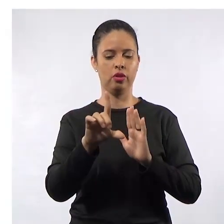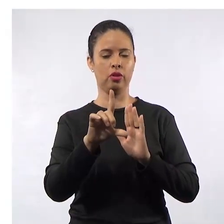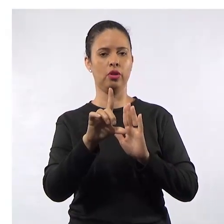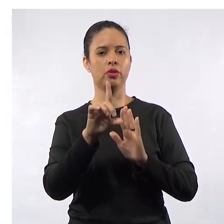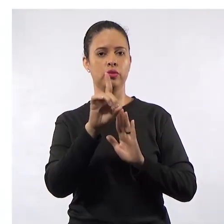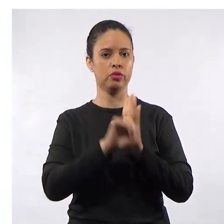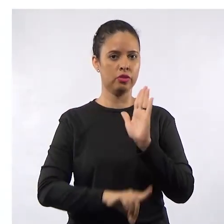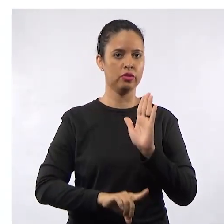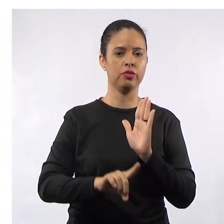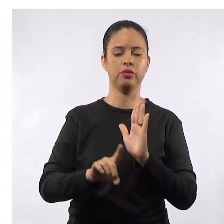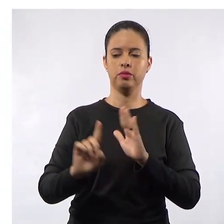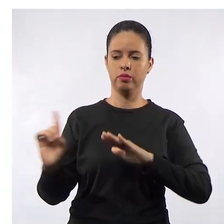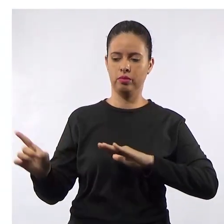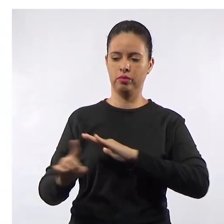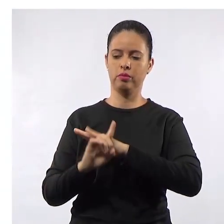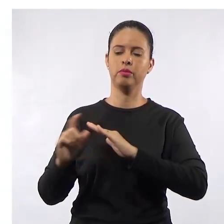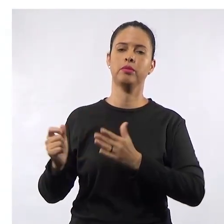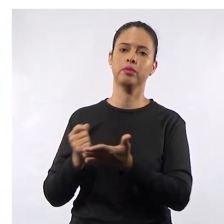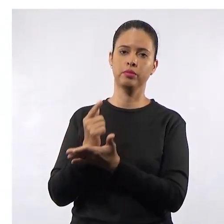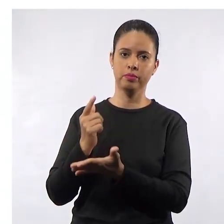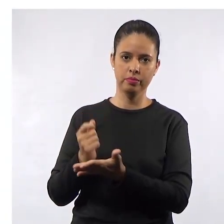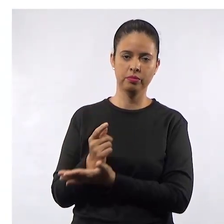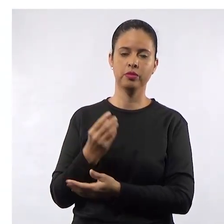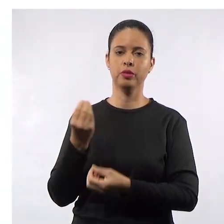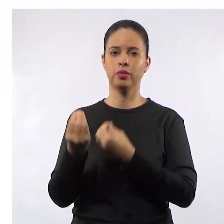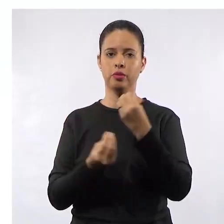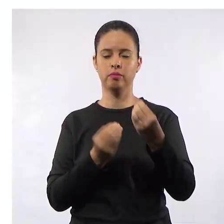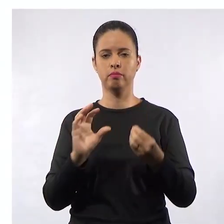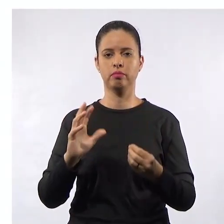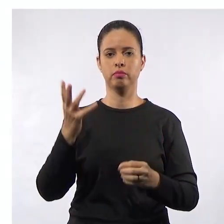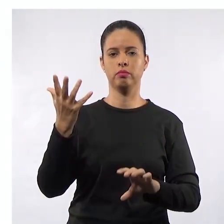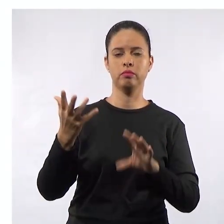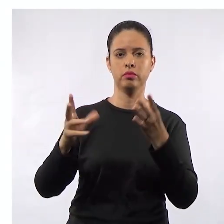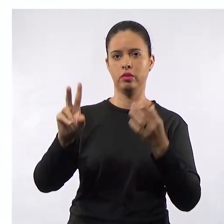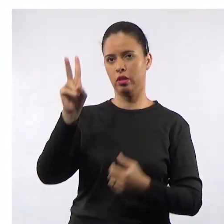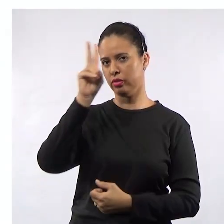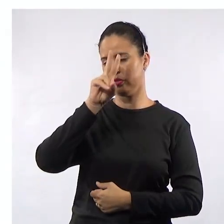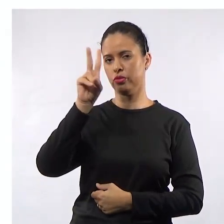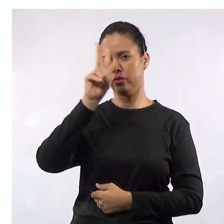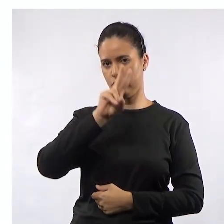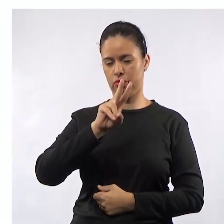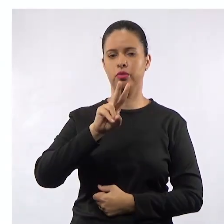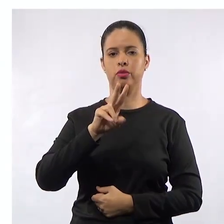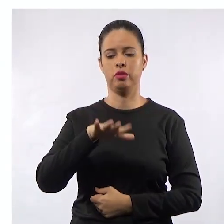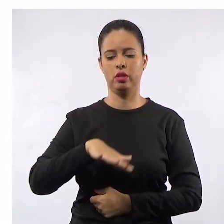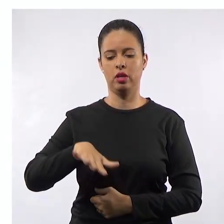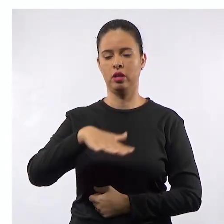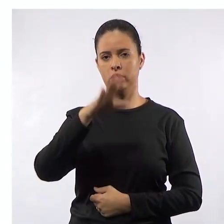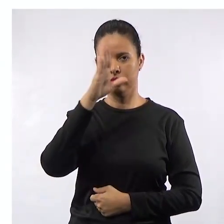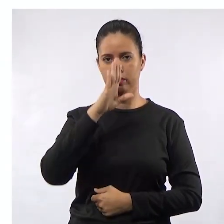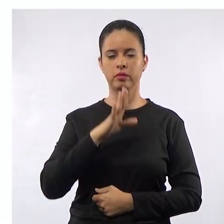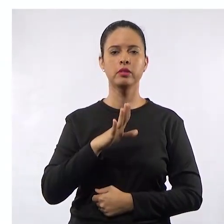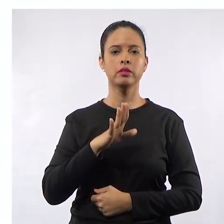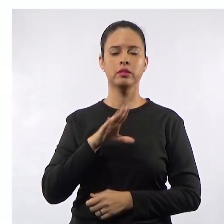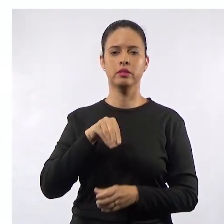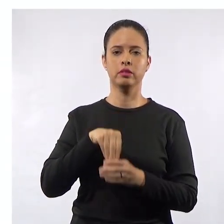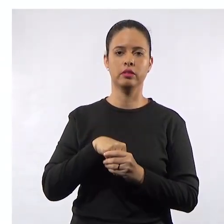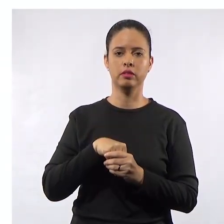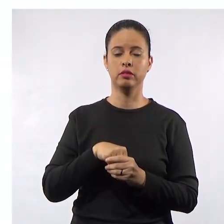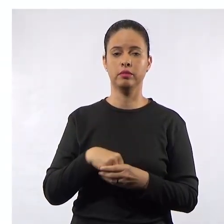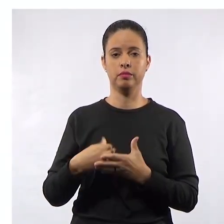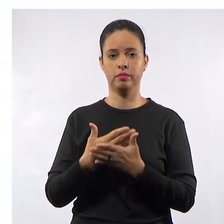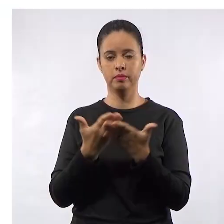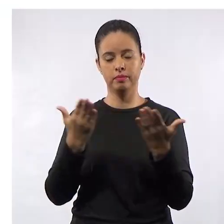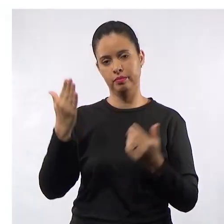do consumidor, como é que ele veio acontecendo aí na nossa história aqui, no âmbito do Brasil, para vocês entenderem